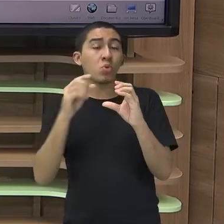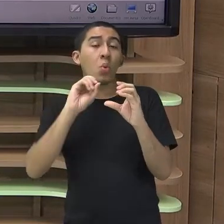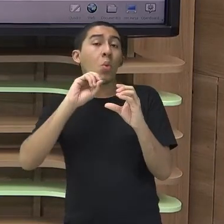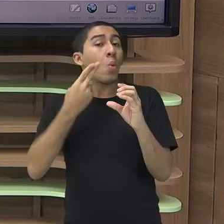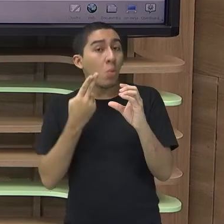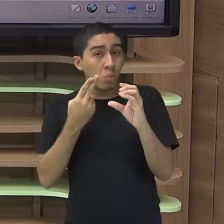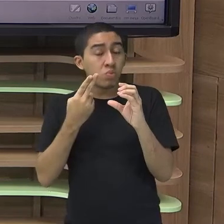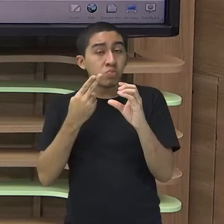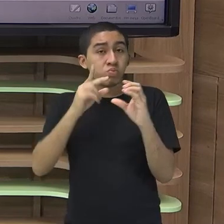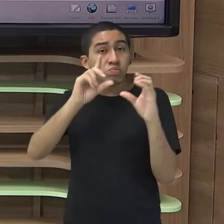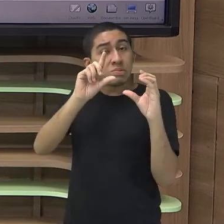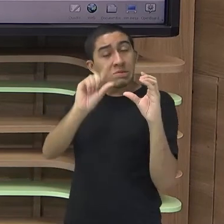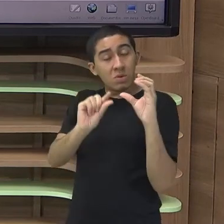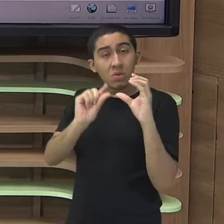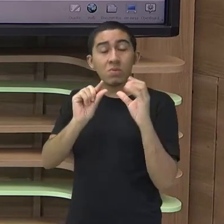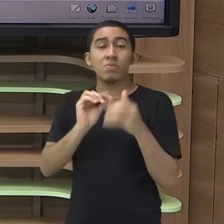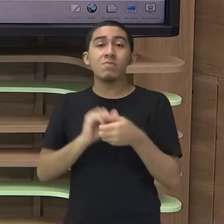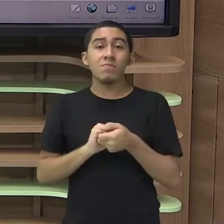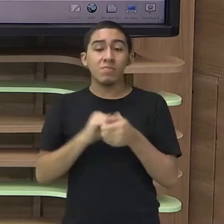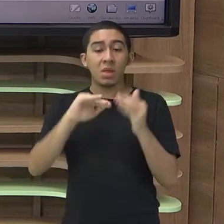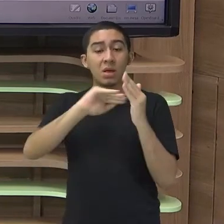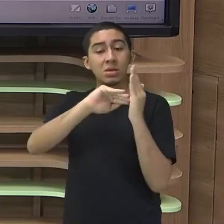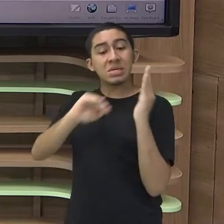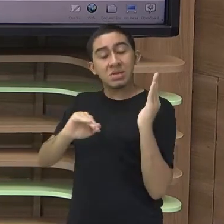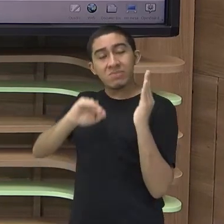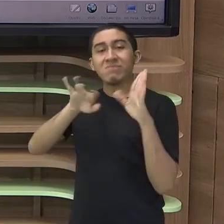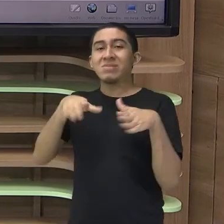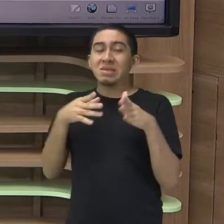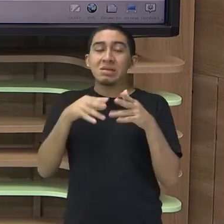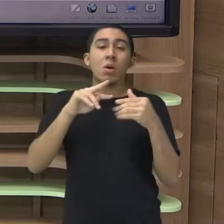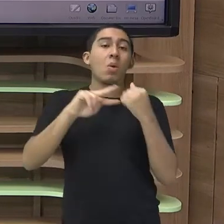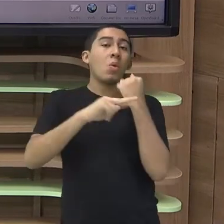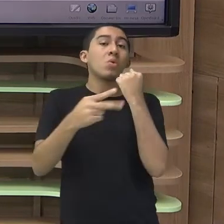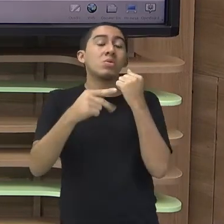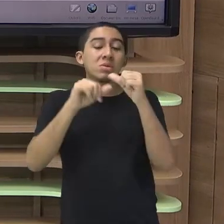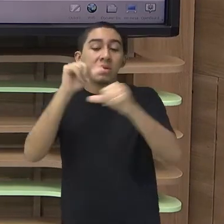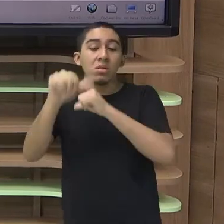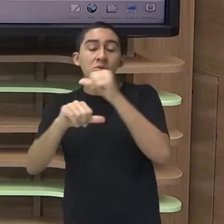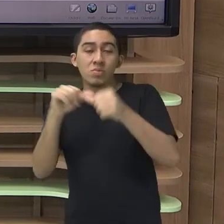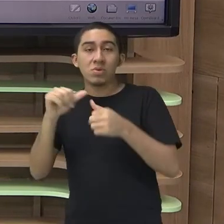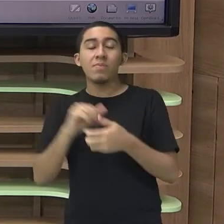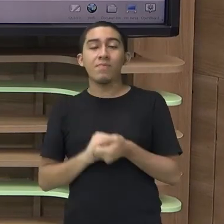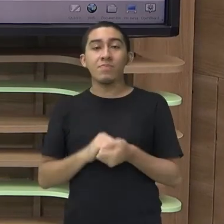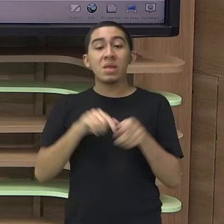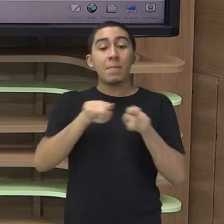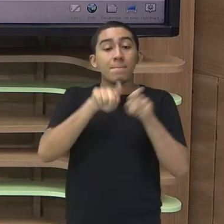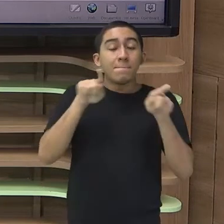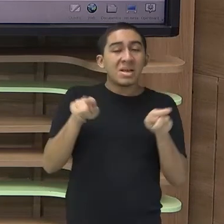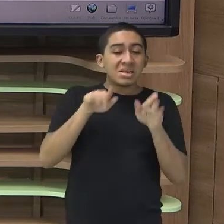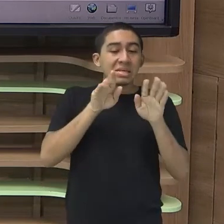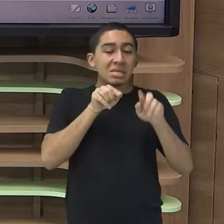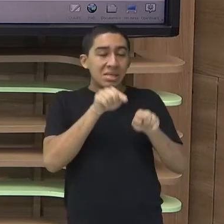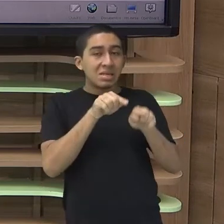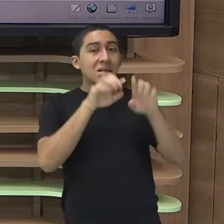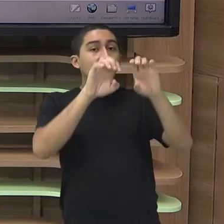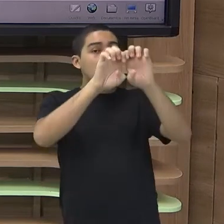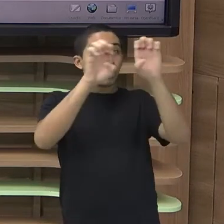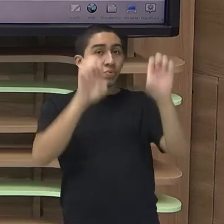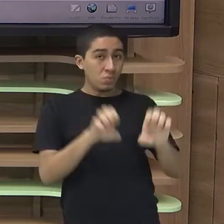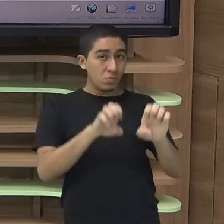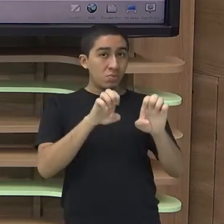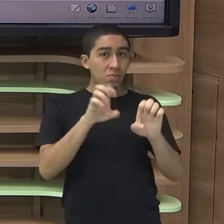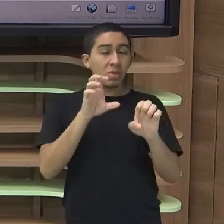menor número de cromossomos, e isso ocasionava uma mutação. Na mutação estrutural, esse cromossomo,